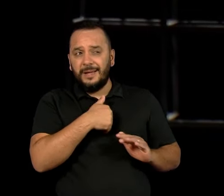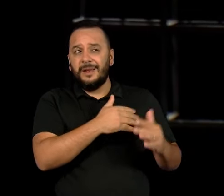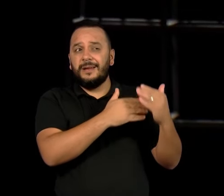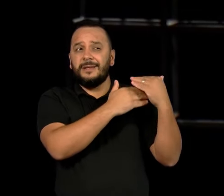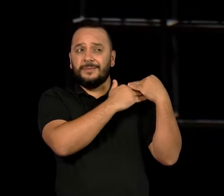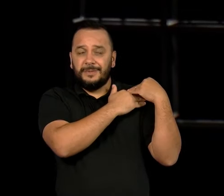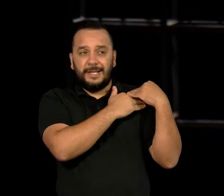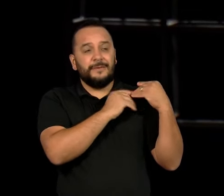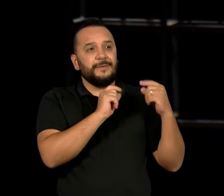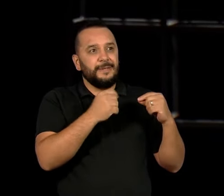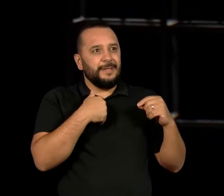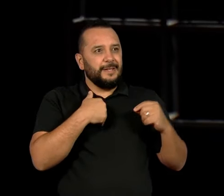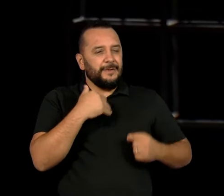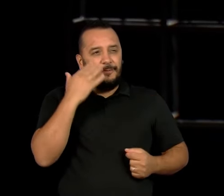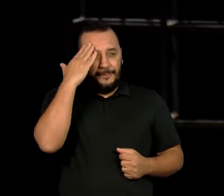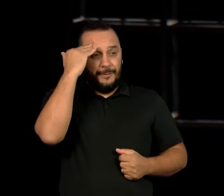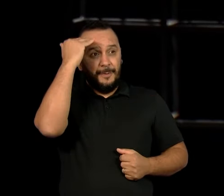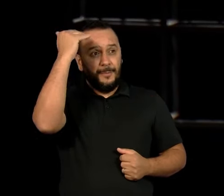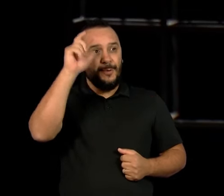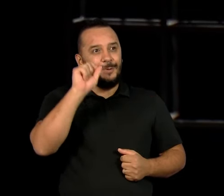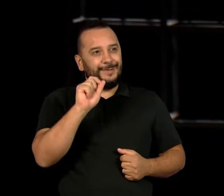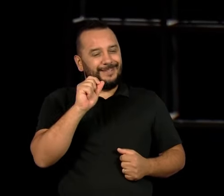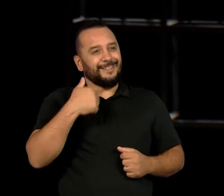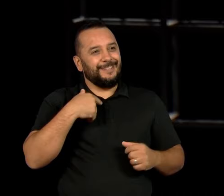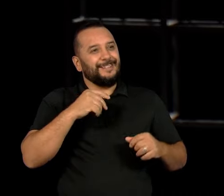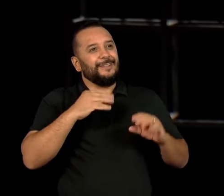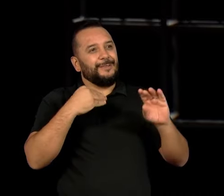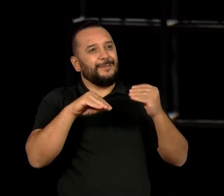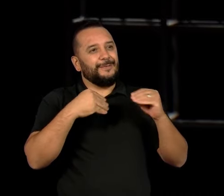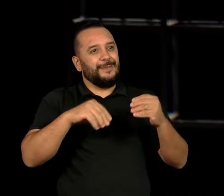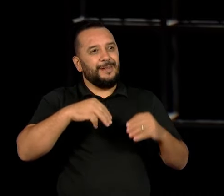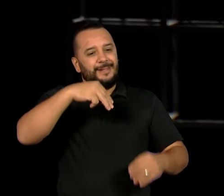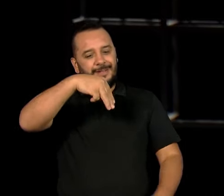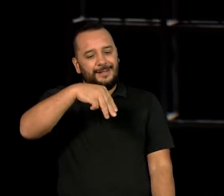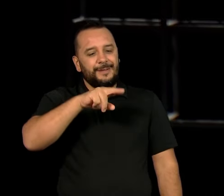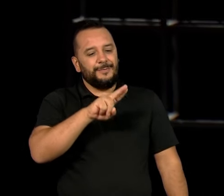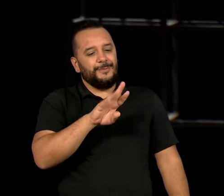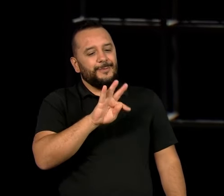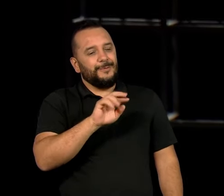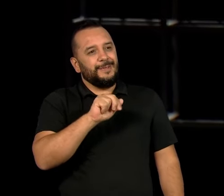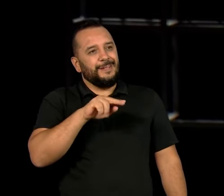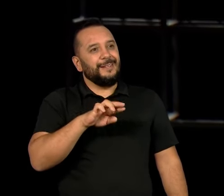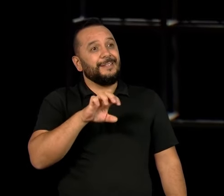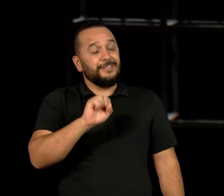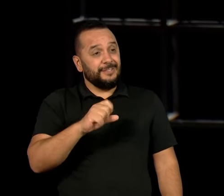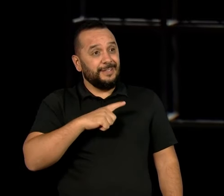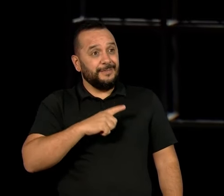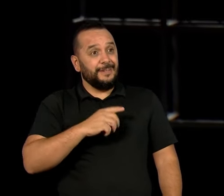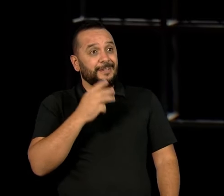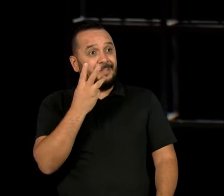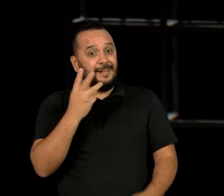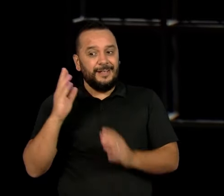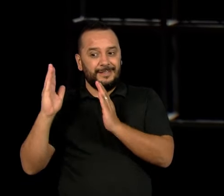maiores fenômenos da TV brasileira, que foi Mutantes, né? Essa novela que aconteceu em 3 fases e que tiveram aí